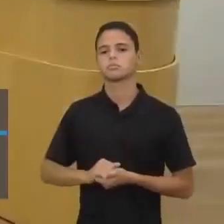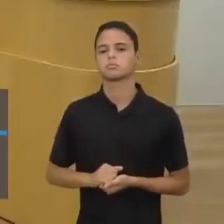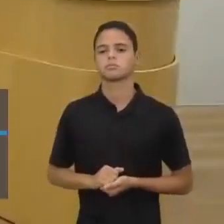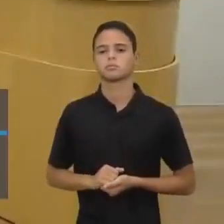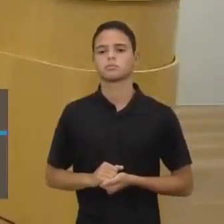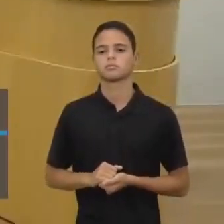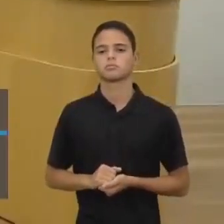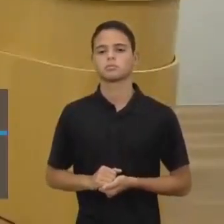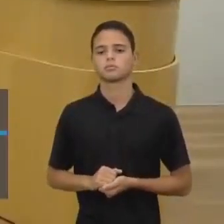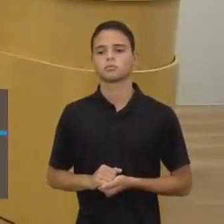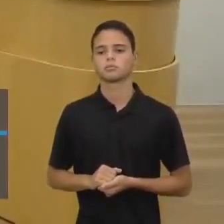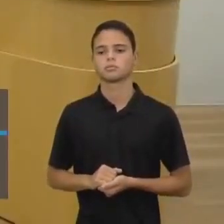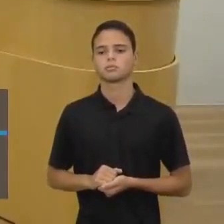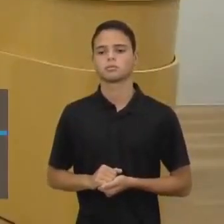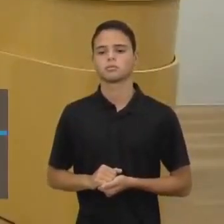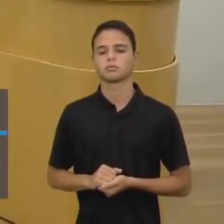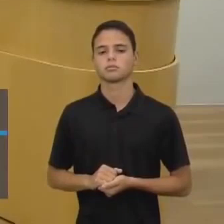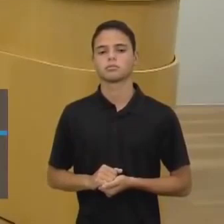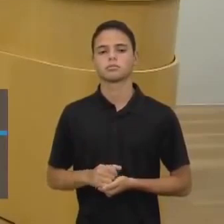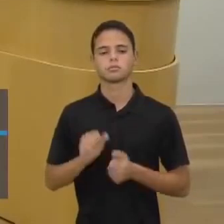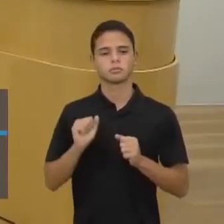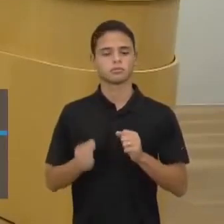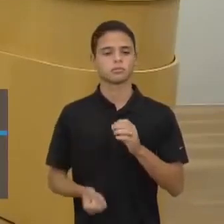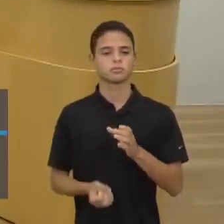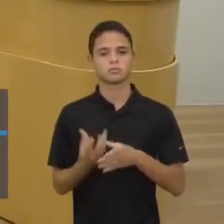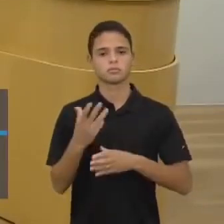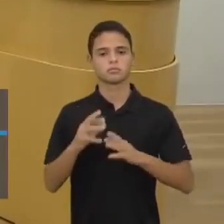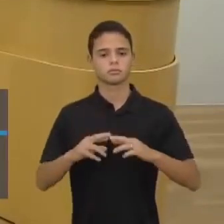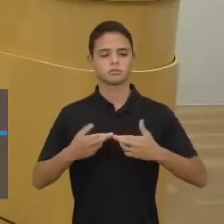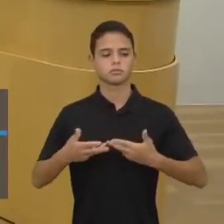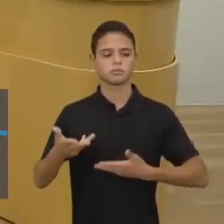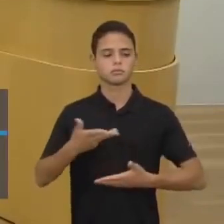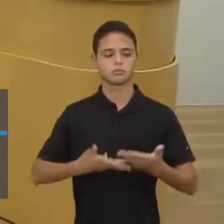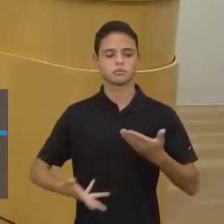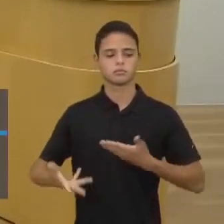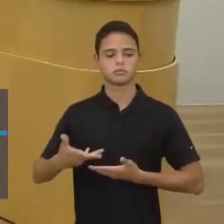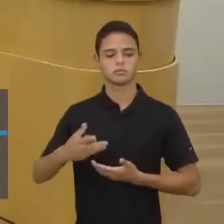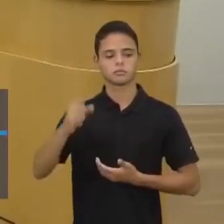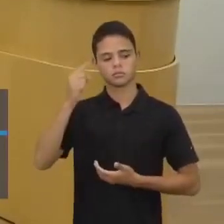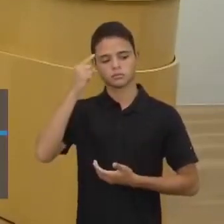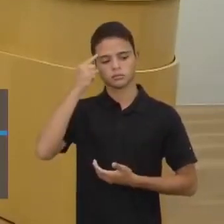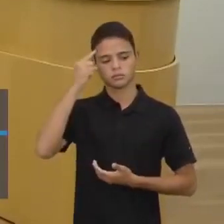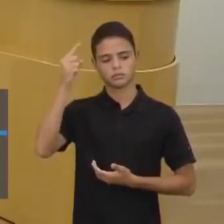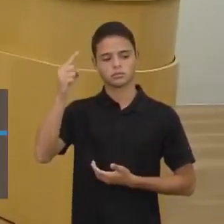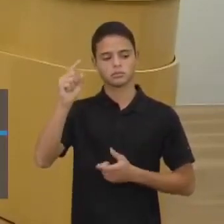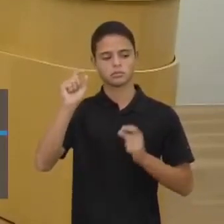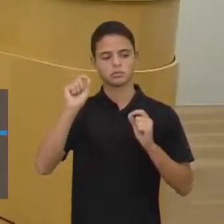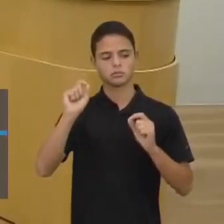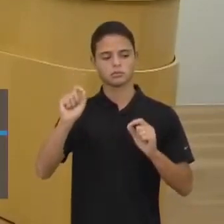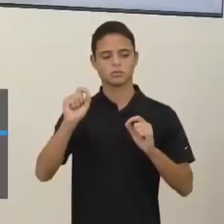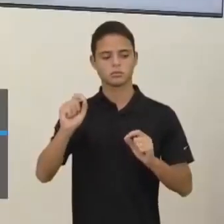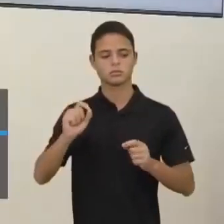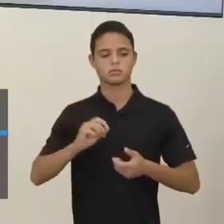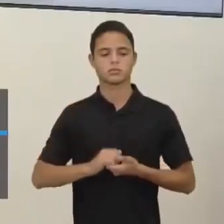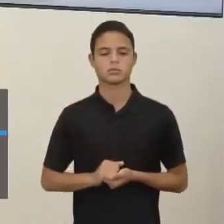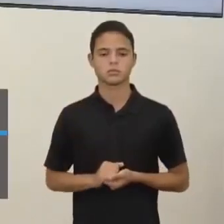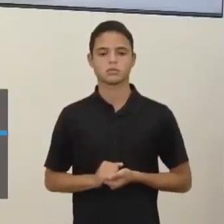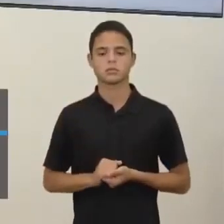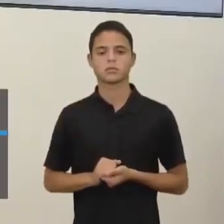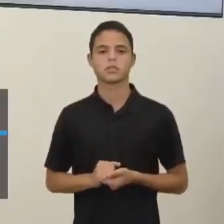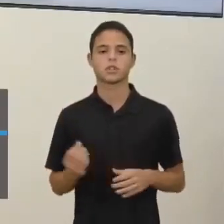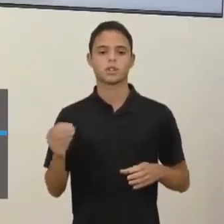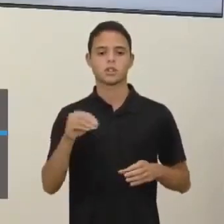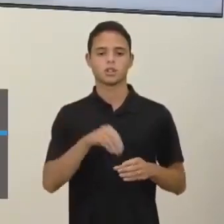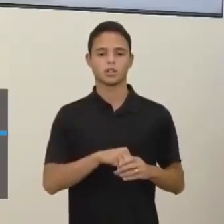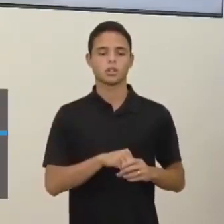então a gente pode criar uma rede colaborativa pensando no macro, né? Agora a gente falou para você fazer isso dentro da sua escola.